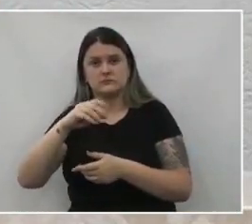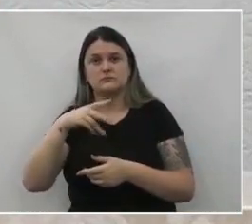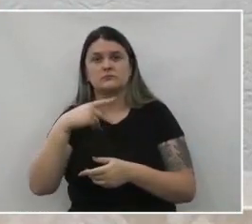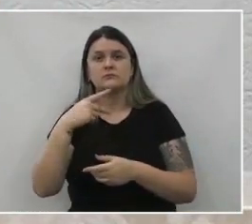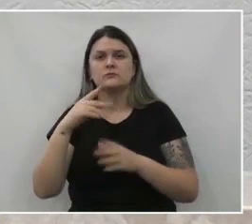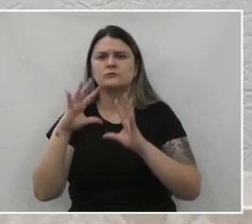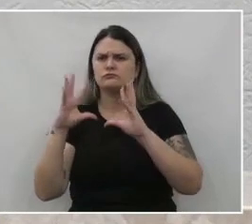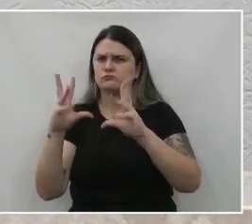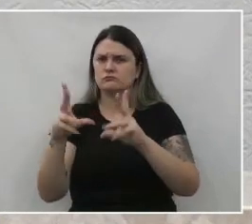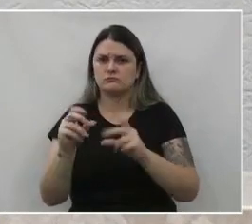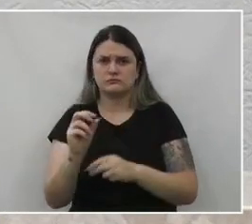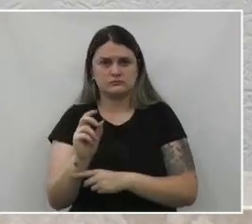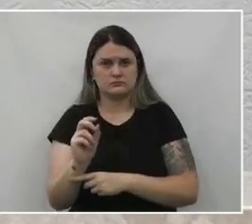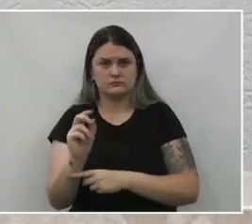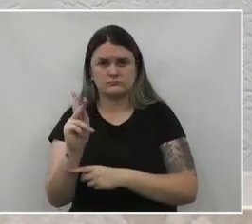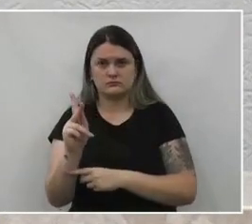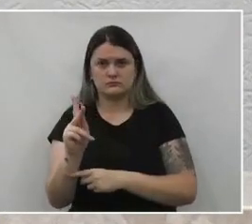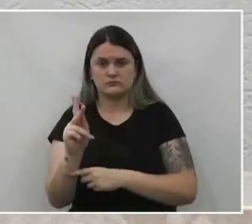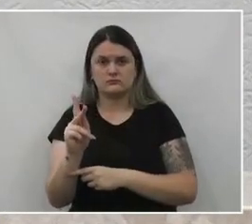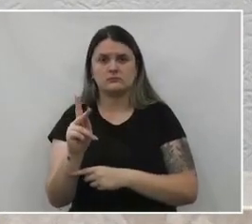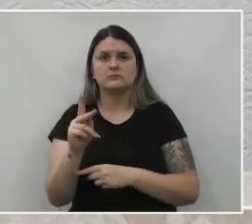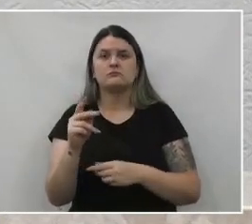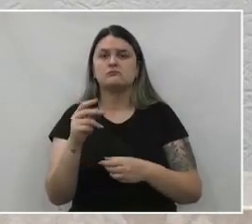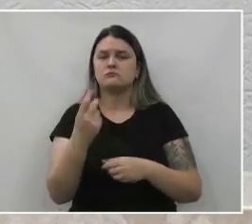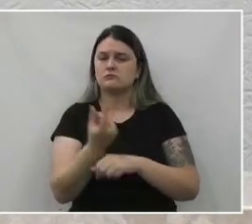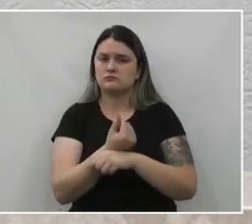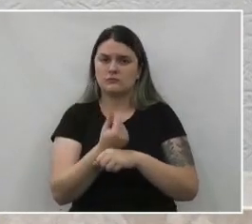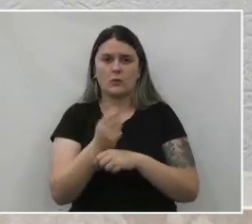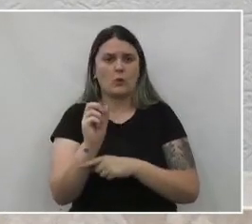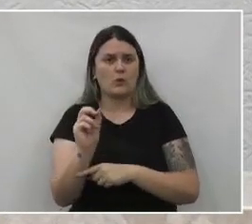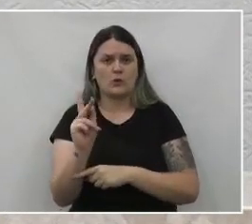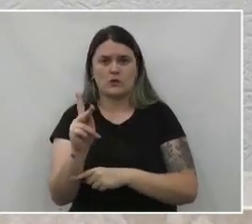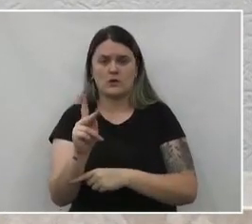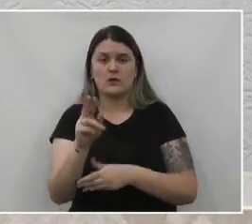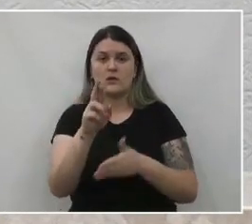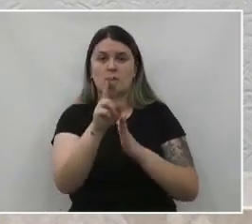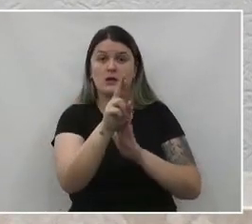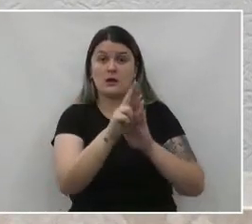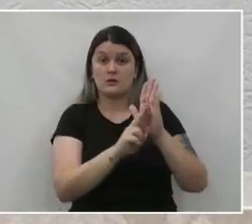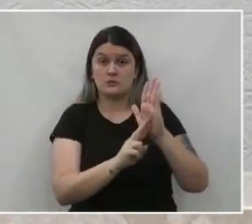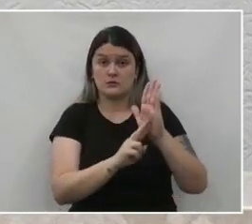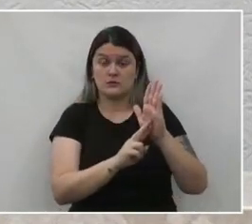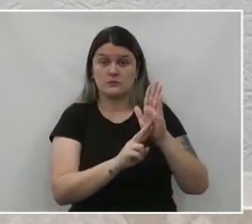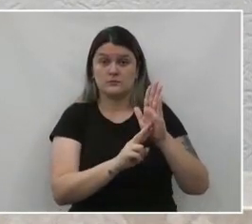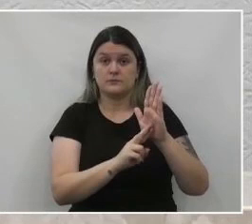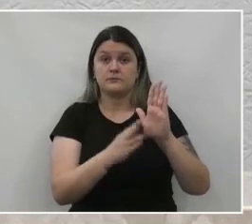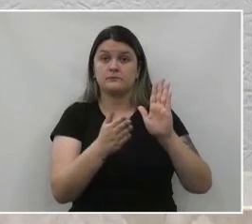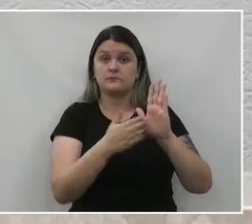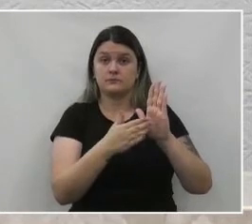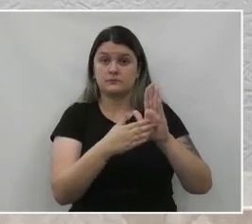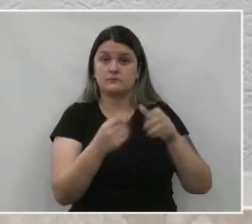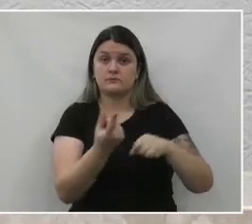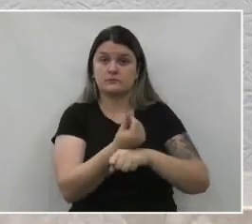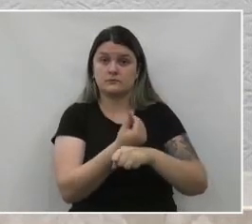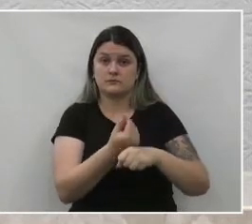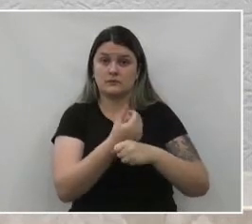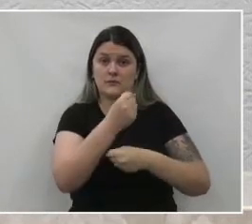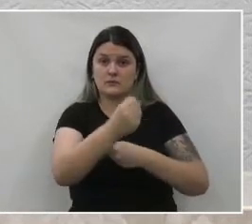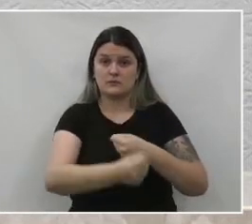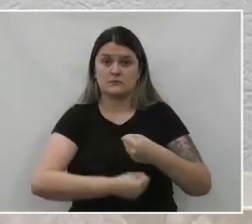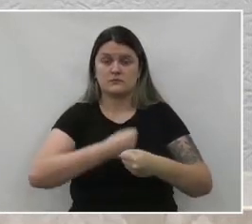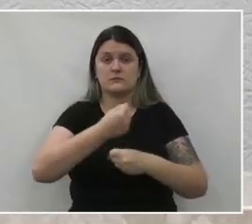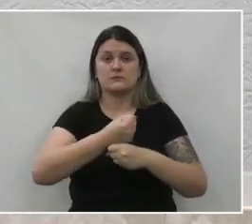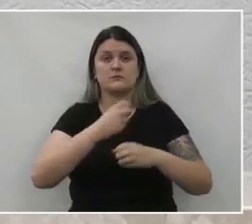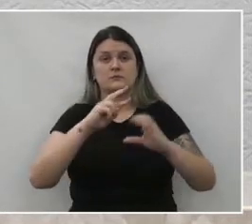Manifestações uniformes. Contas regulares. 1. Relatório. Trata-se da prestação de contas anual da